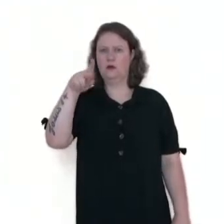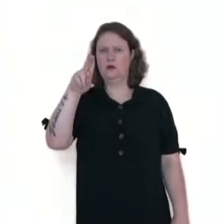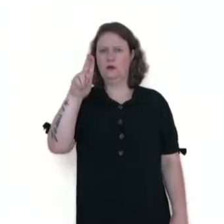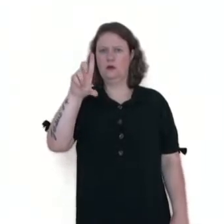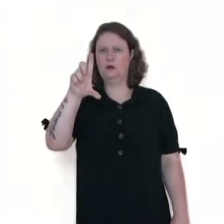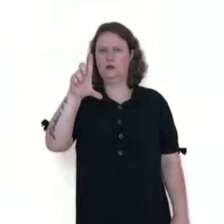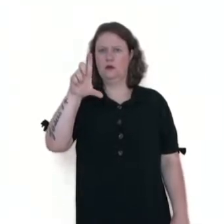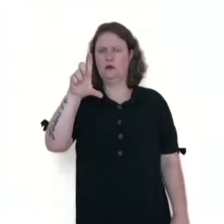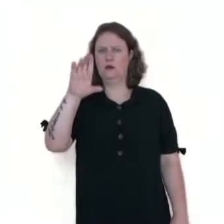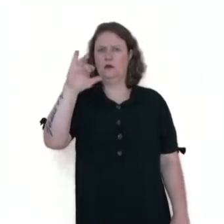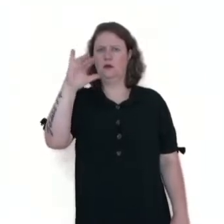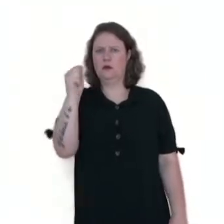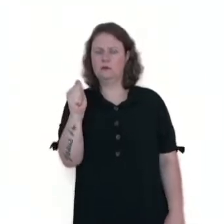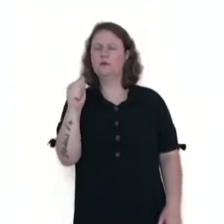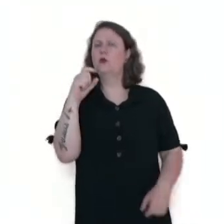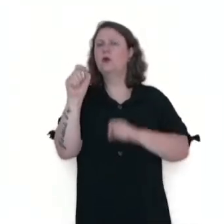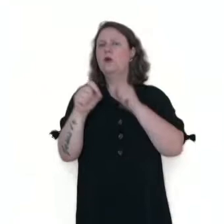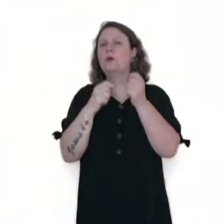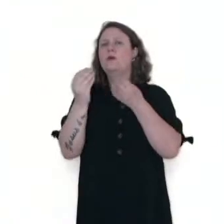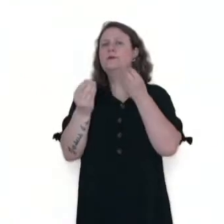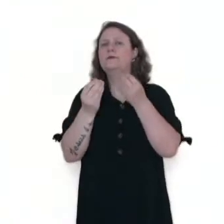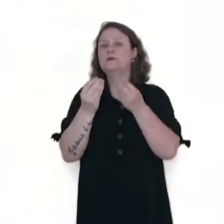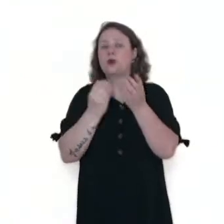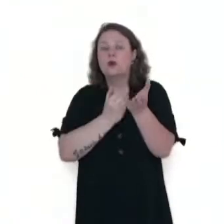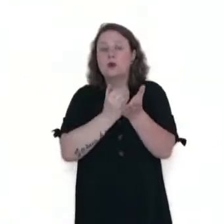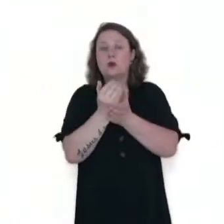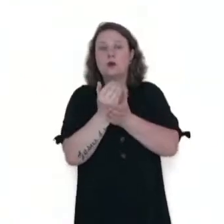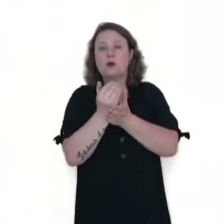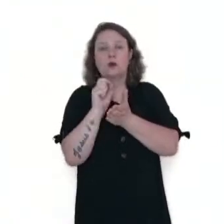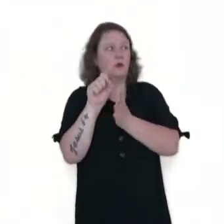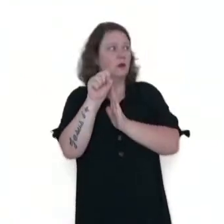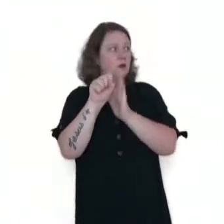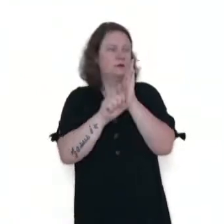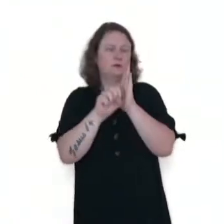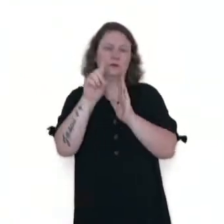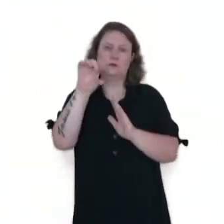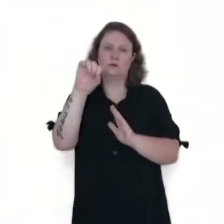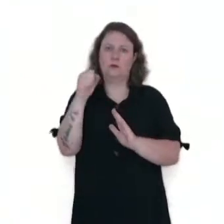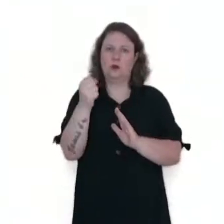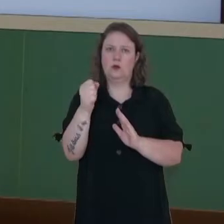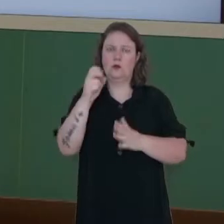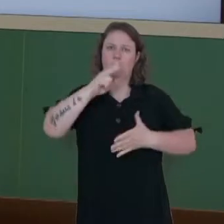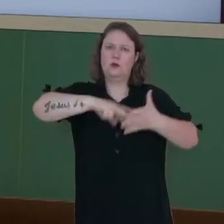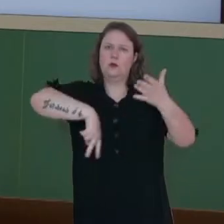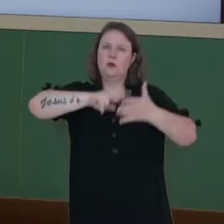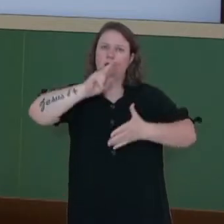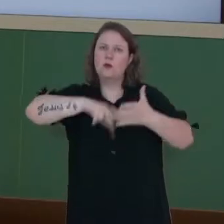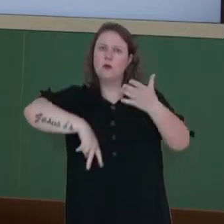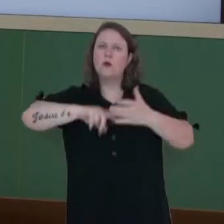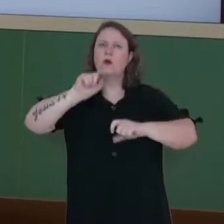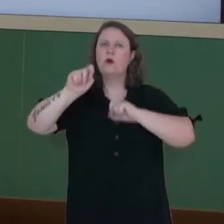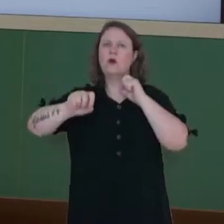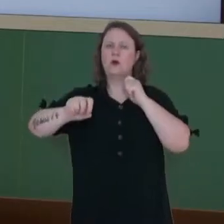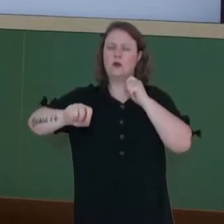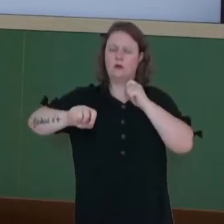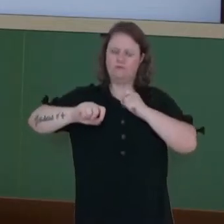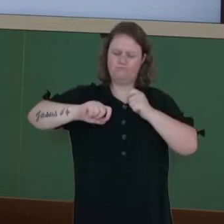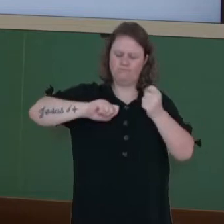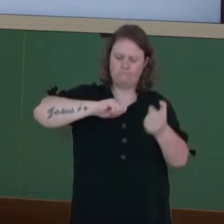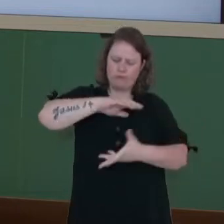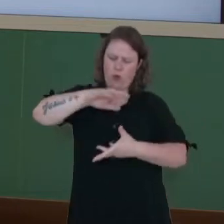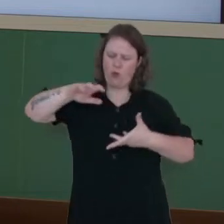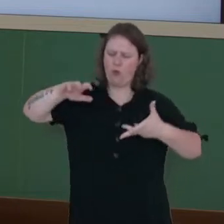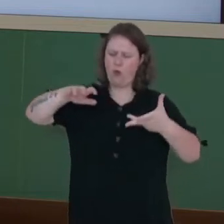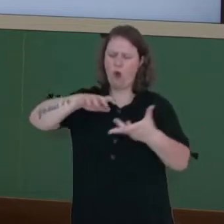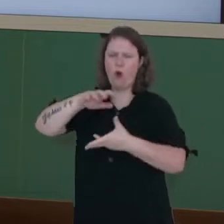Brasil desde pelo menos o século XVIII. Você lembra em quais revoltas essas ideias republicanas